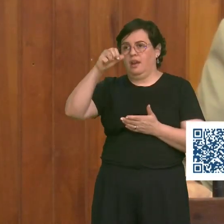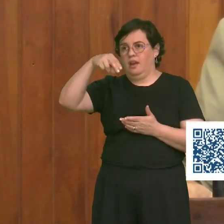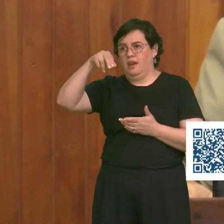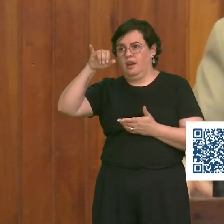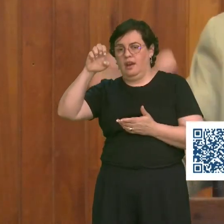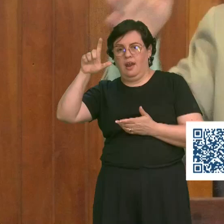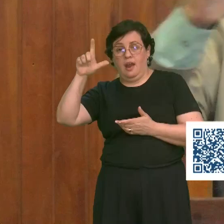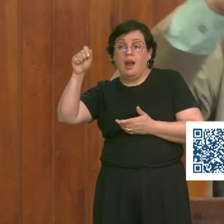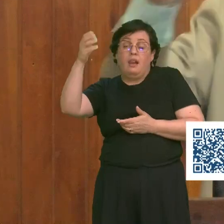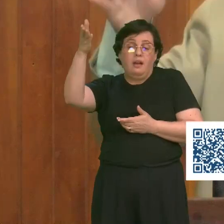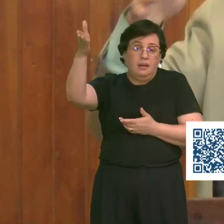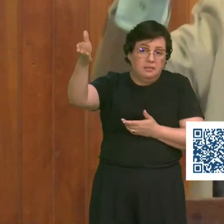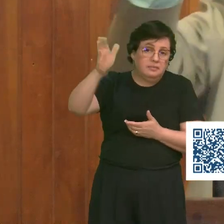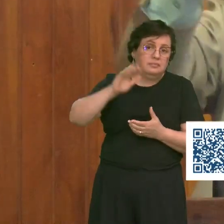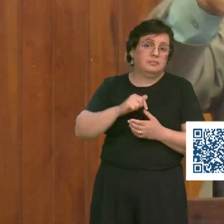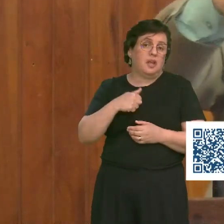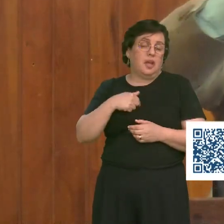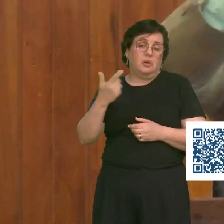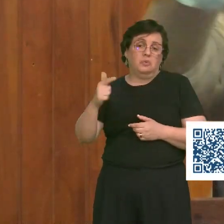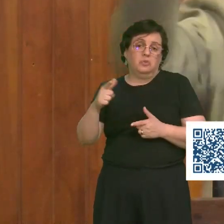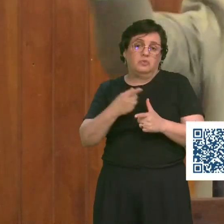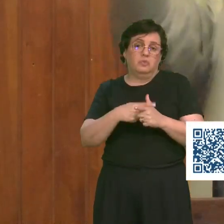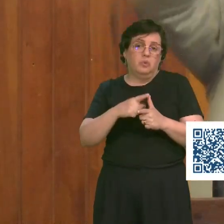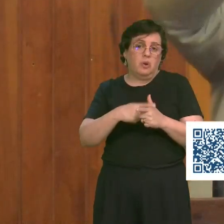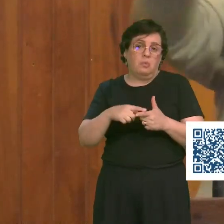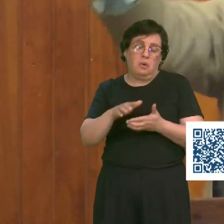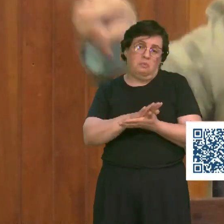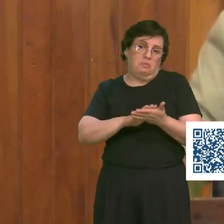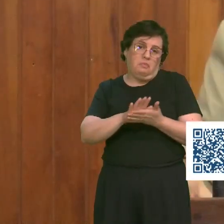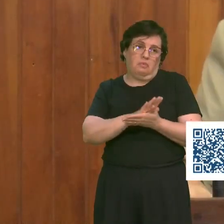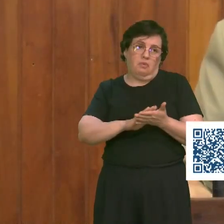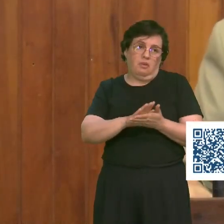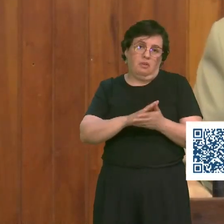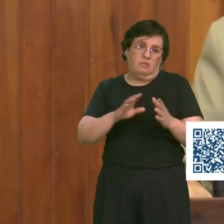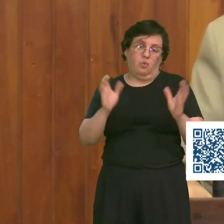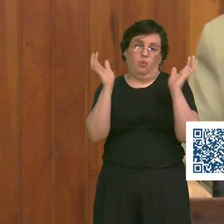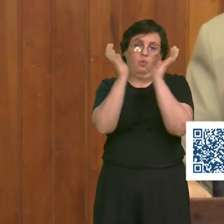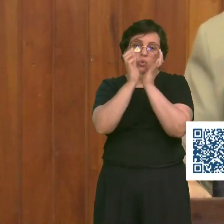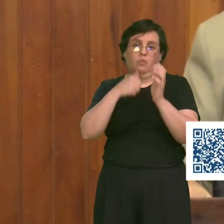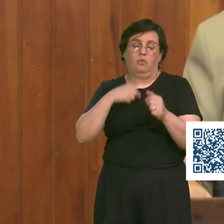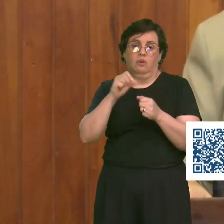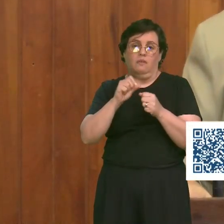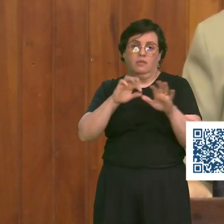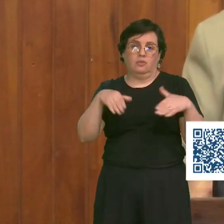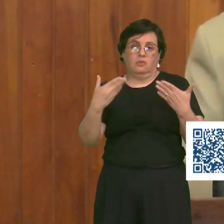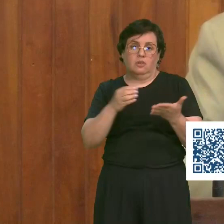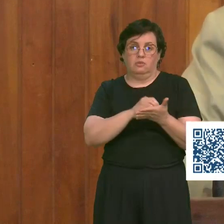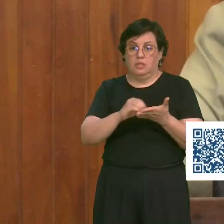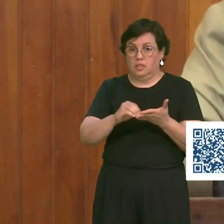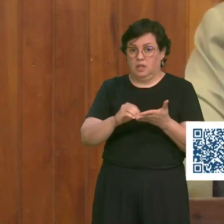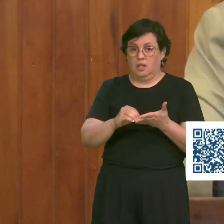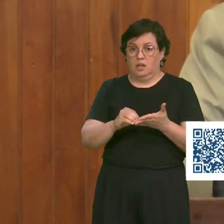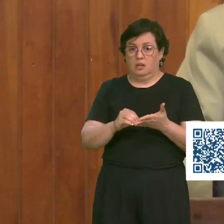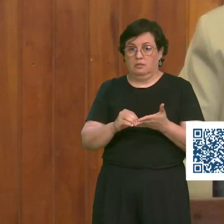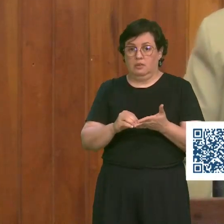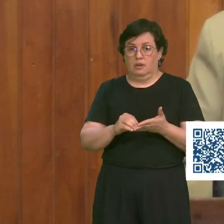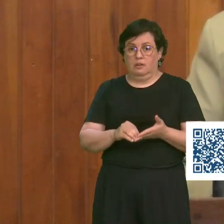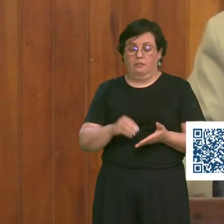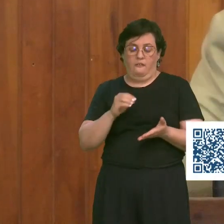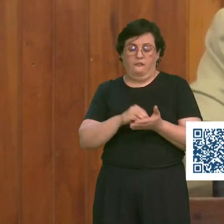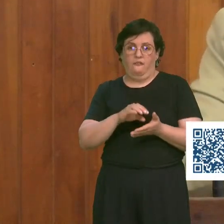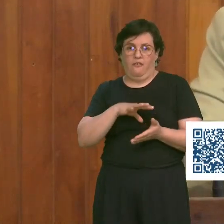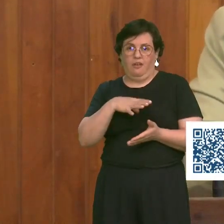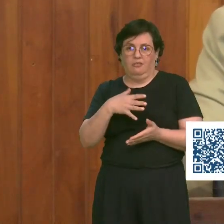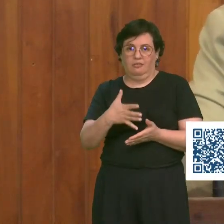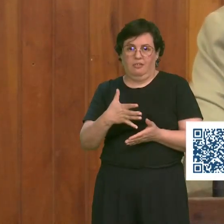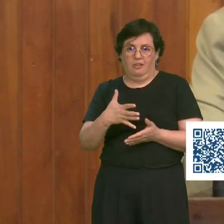gabinete eu não teria tido problema nenhum na equipe que eu formei quando era secretário num ato de covardia do